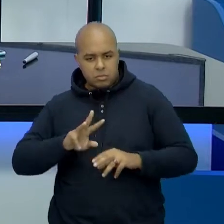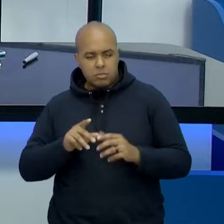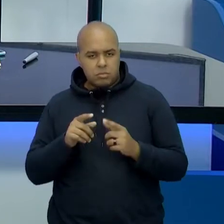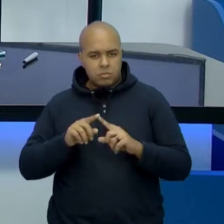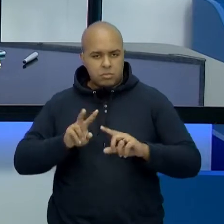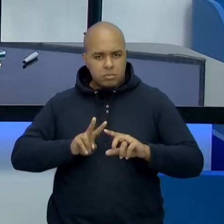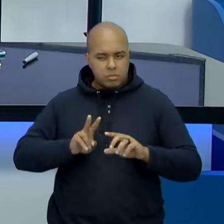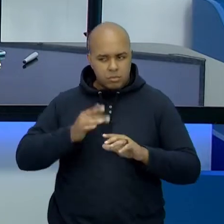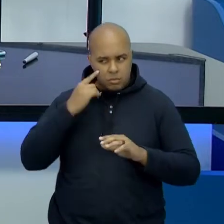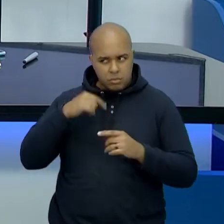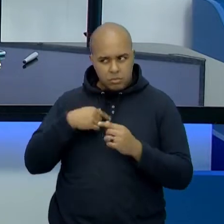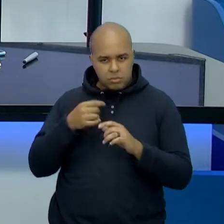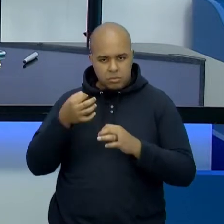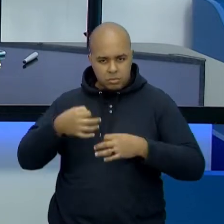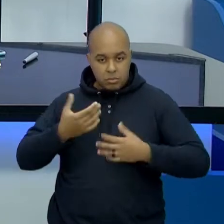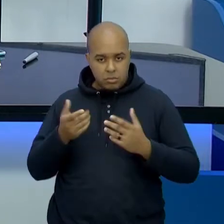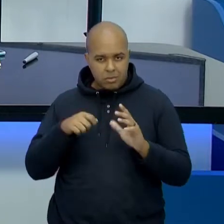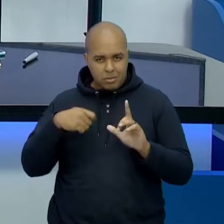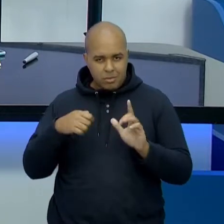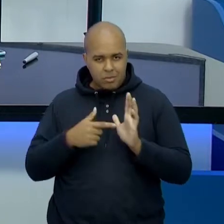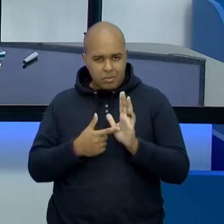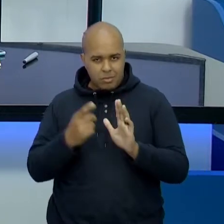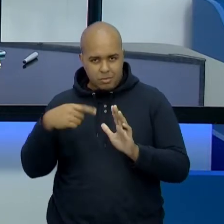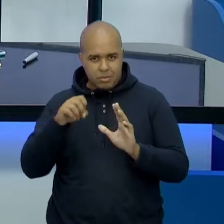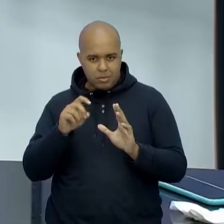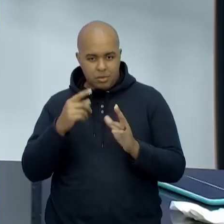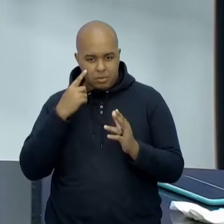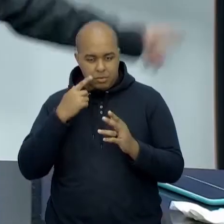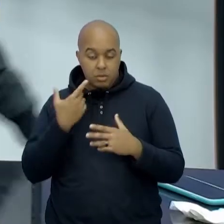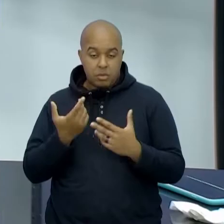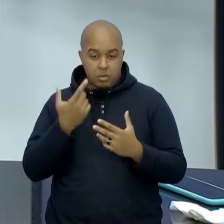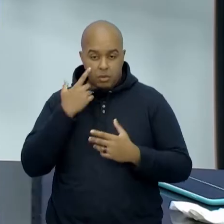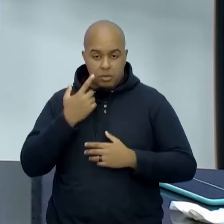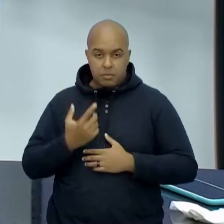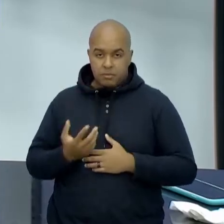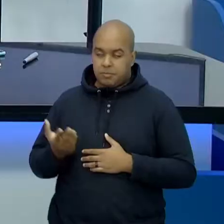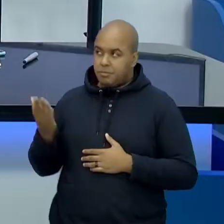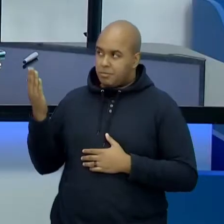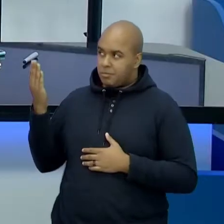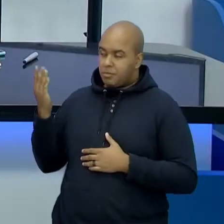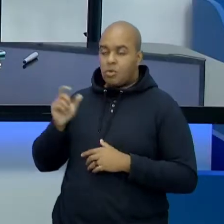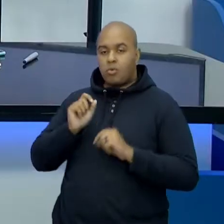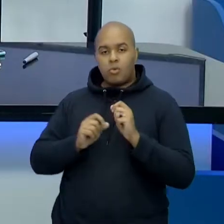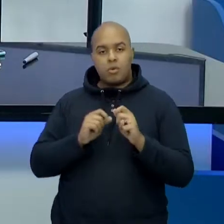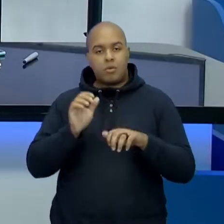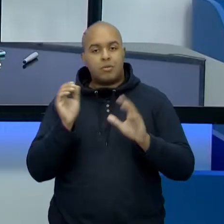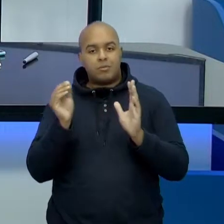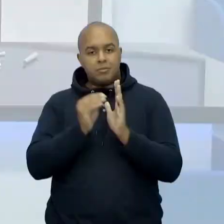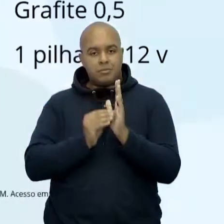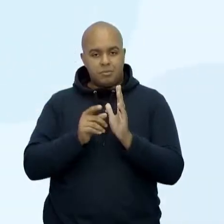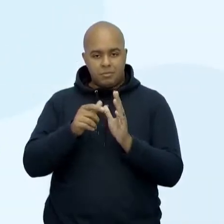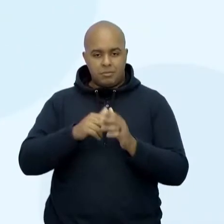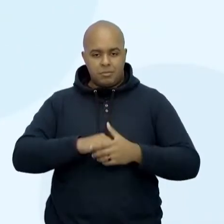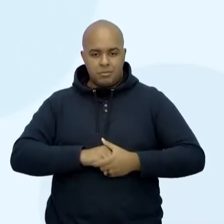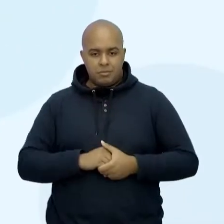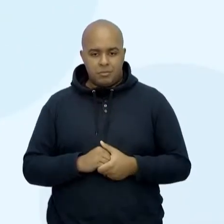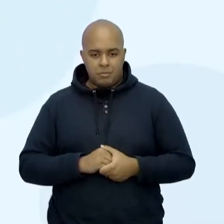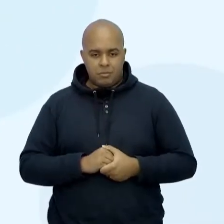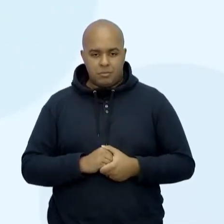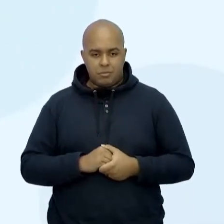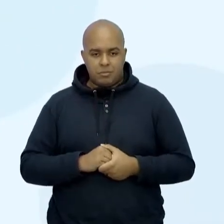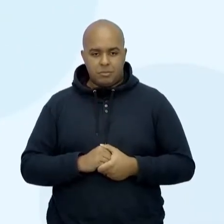agora que deu certo, a gente gravou para mostrar aqui para vocês. Então, olha aí na nossa telinha o que eu vou colocar para vocês. Deixa eu